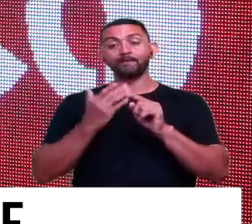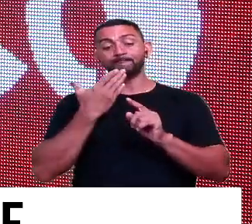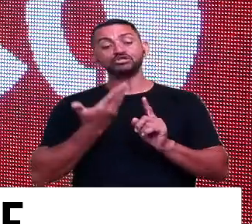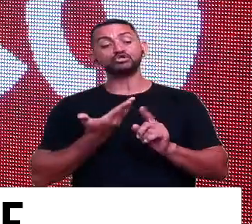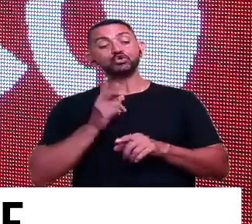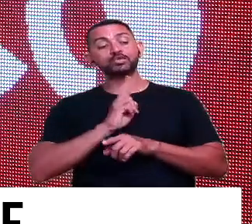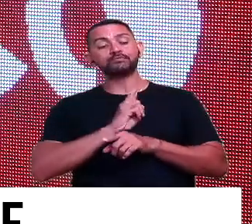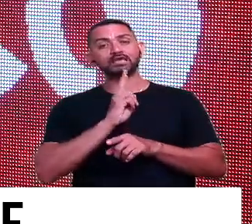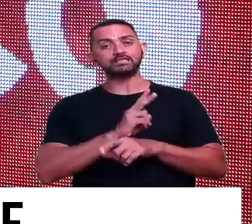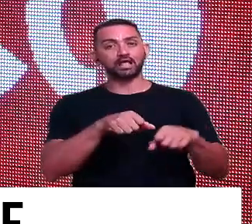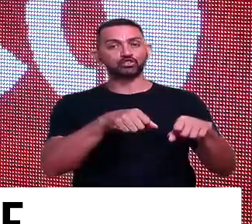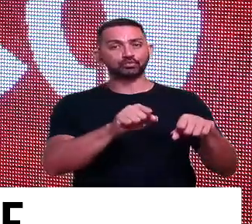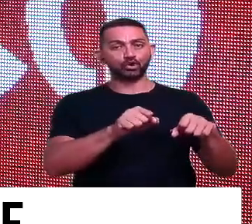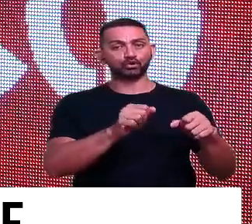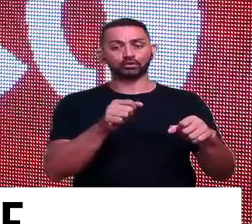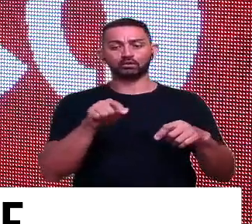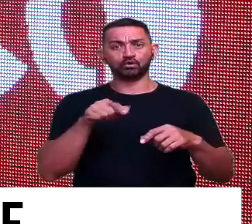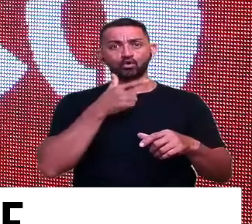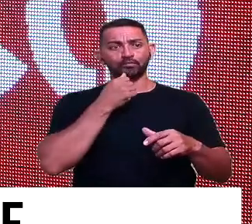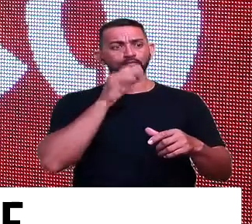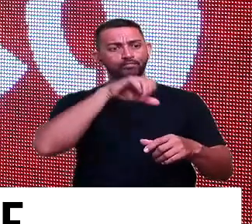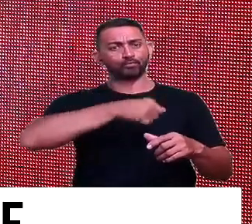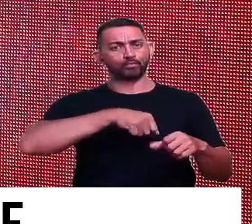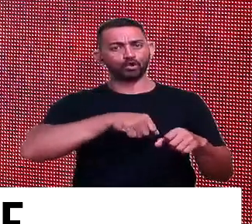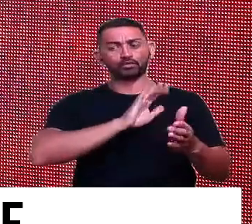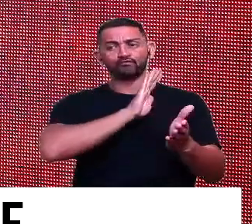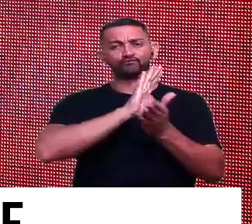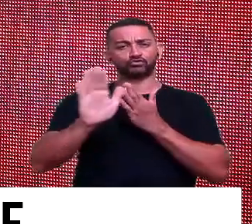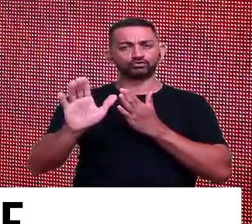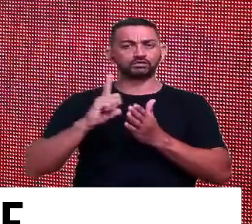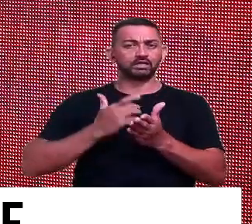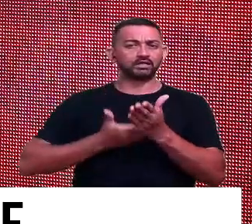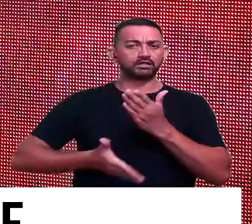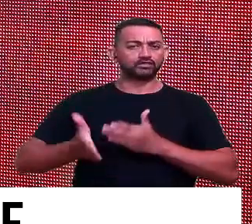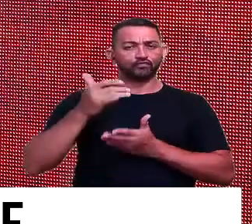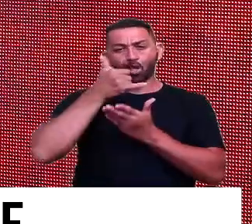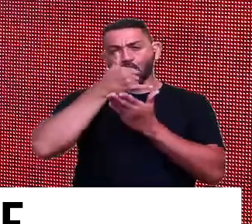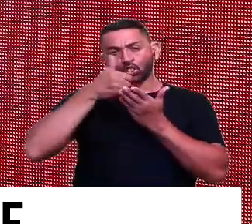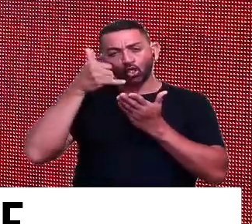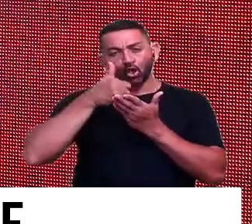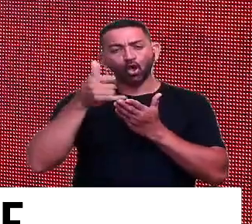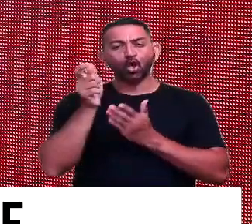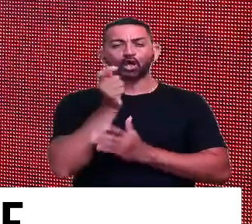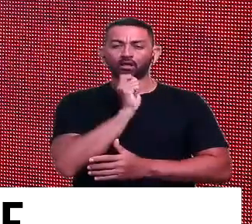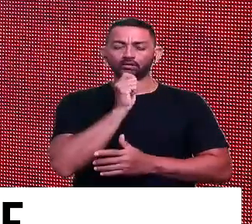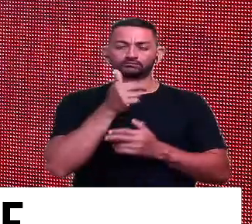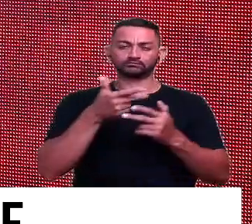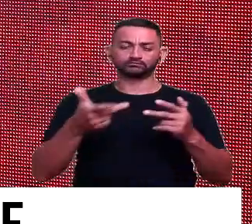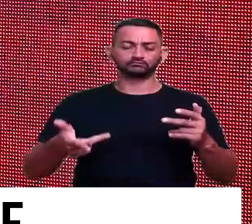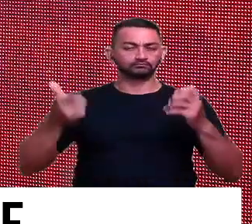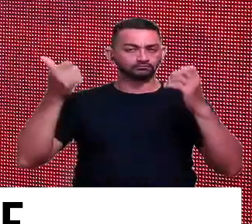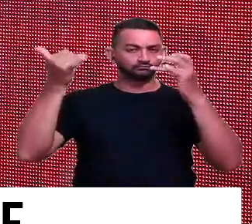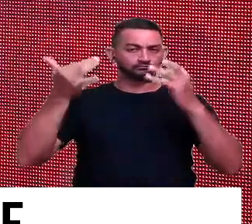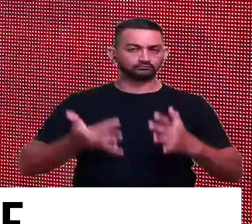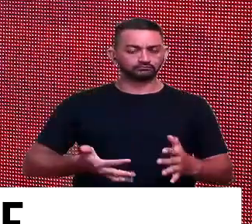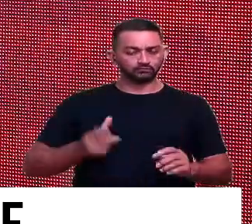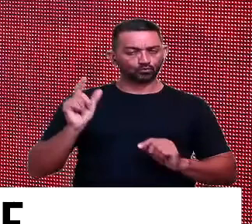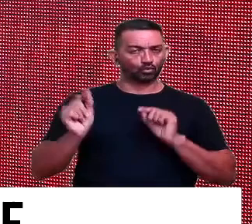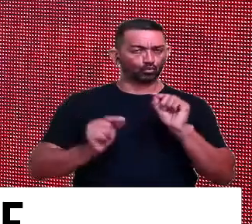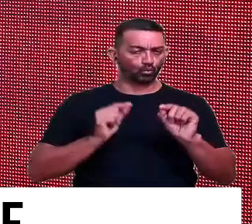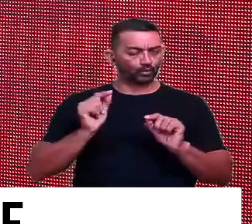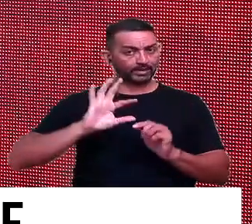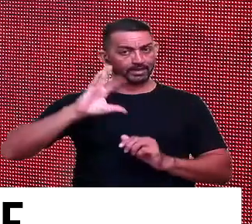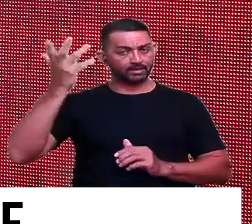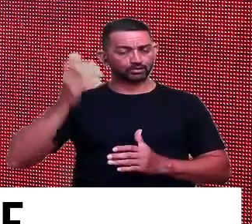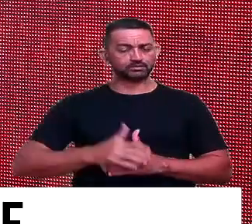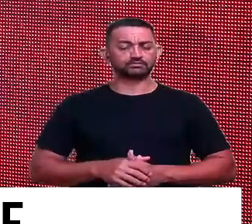e fugiu com o veículo vou falar com a Carla Guerreiro Carla tem todo um envolvimento com drogas aí na história também nós vamos contar